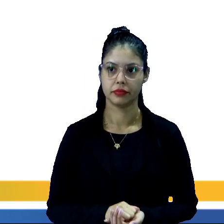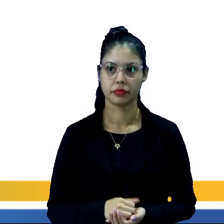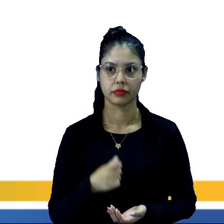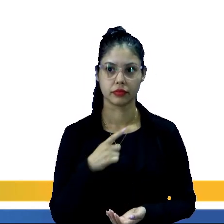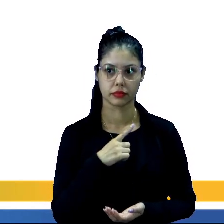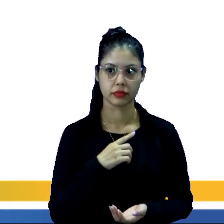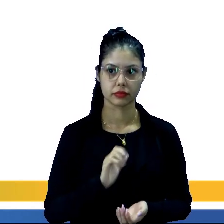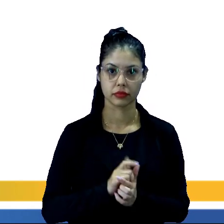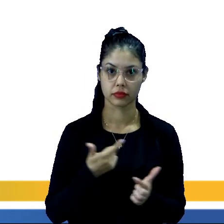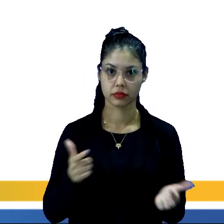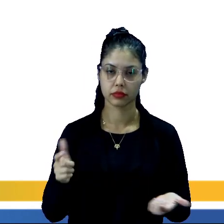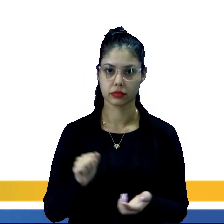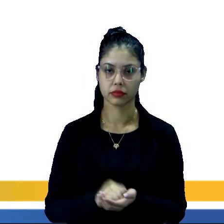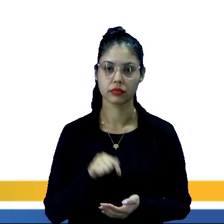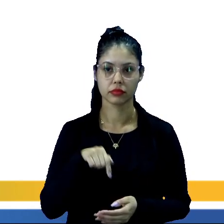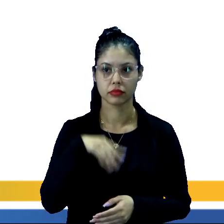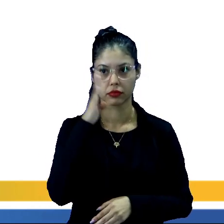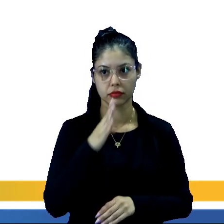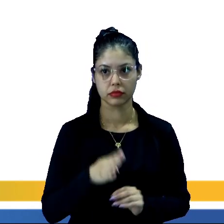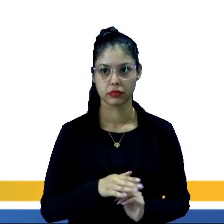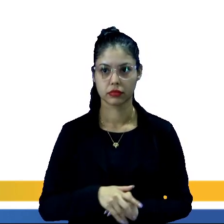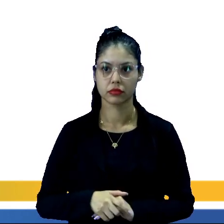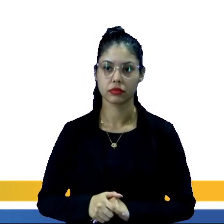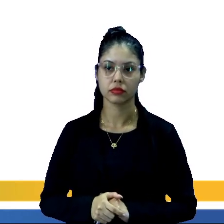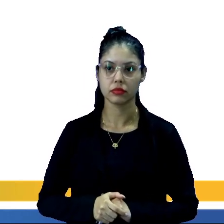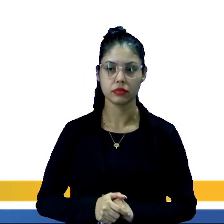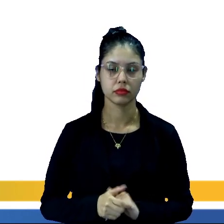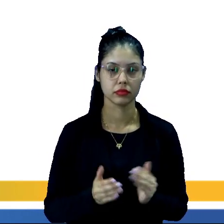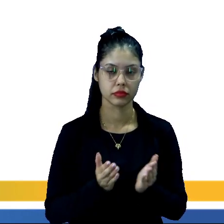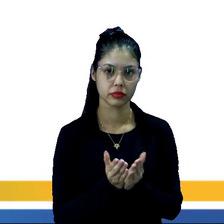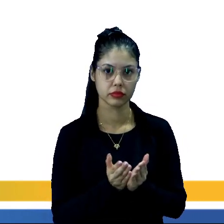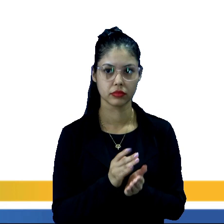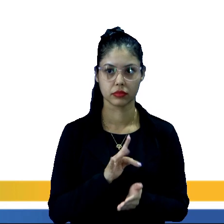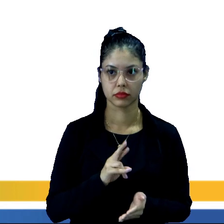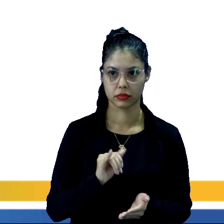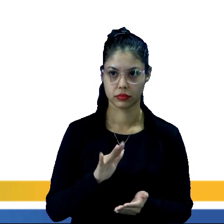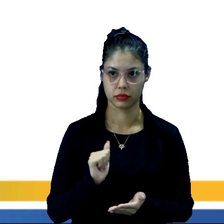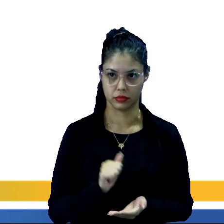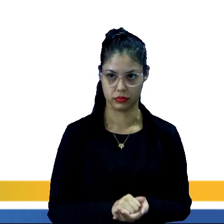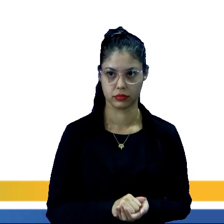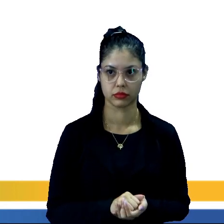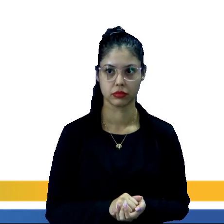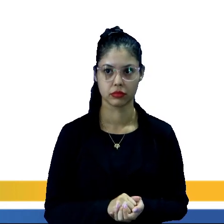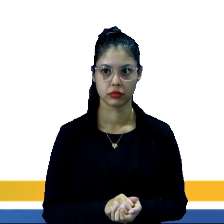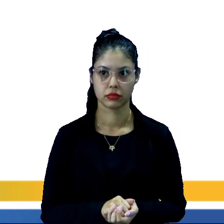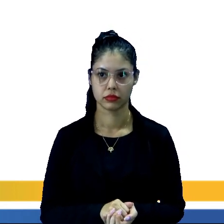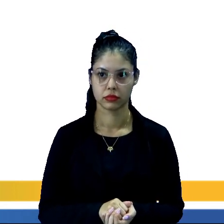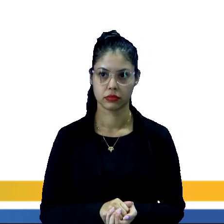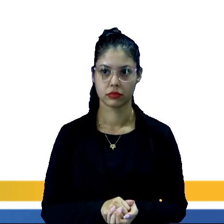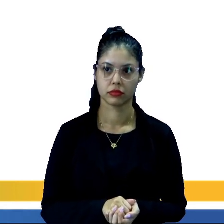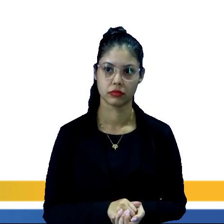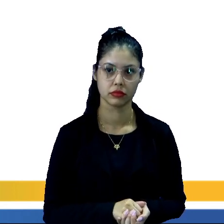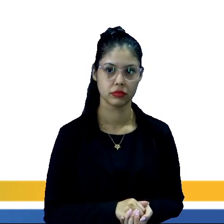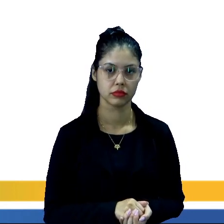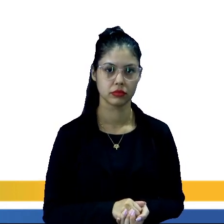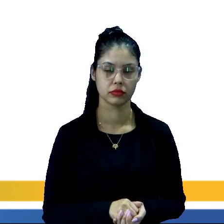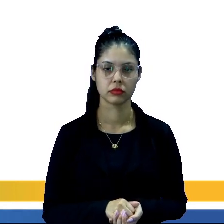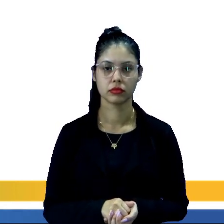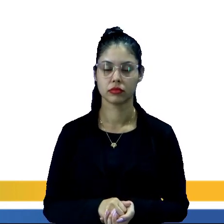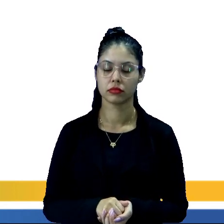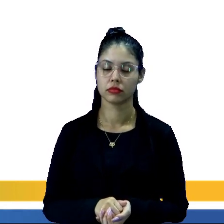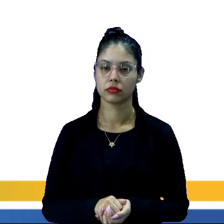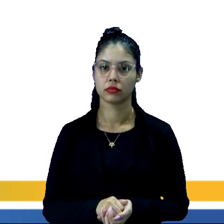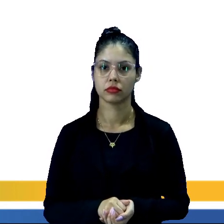é tão abrangente, principalmente aqui no Brasil, né? O cristianismo aí, ele detém meio que essa questão do monopólio